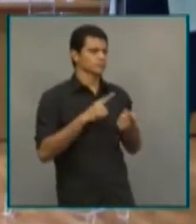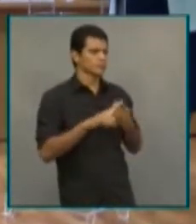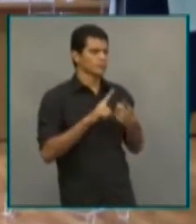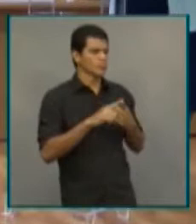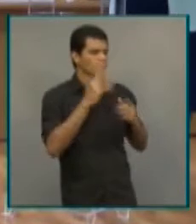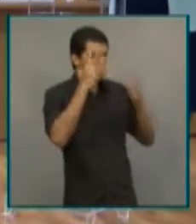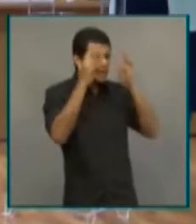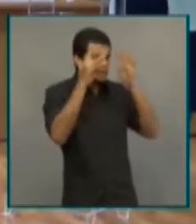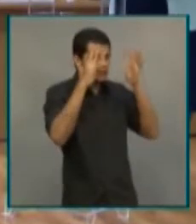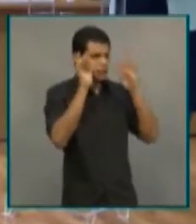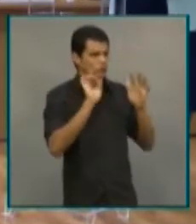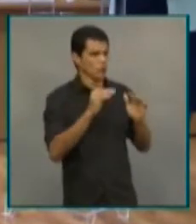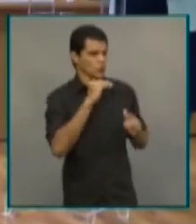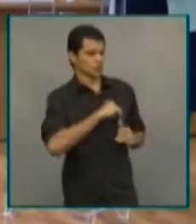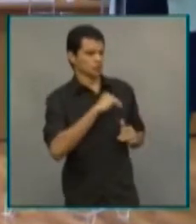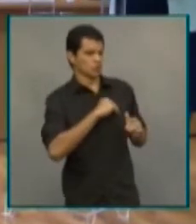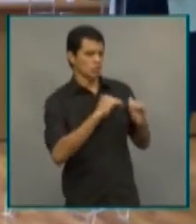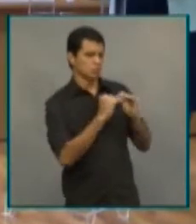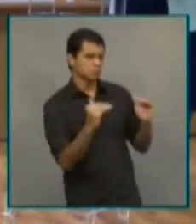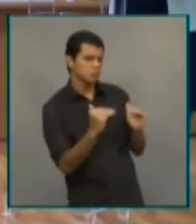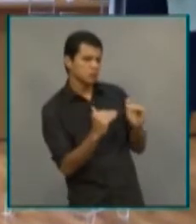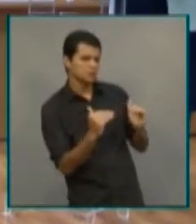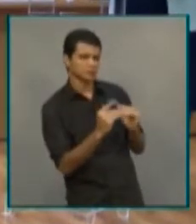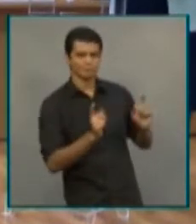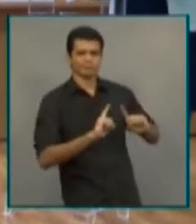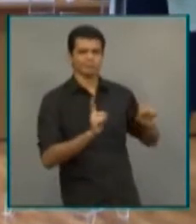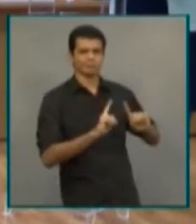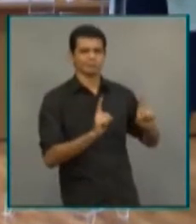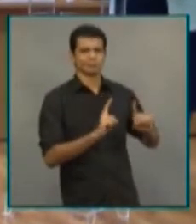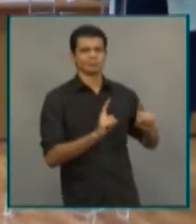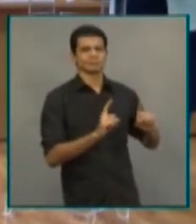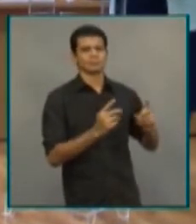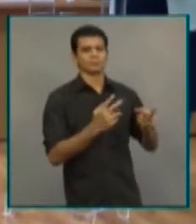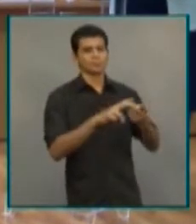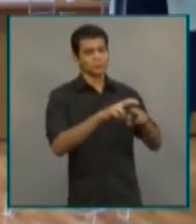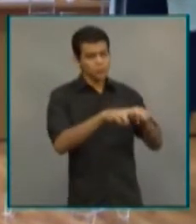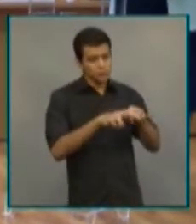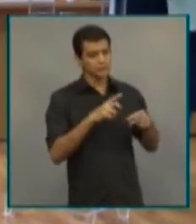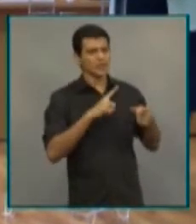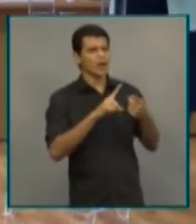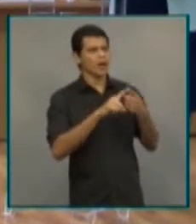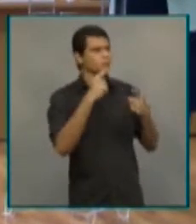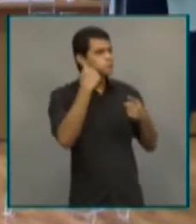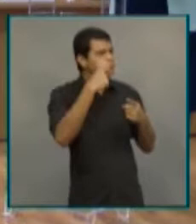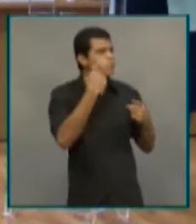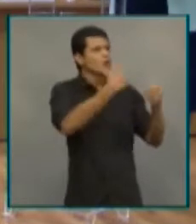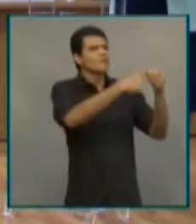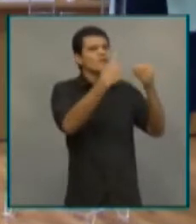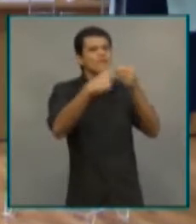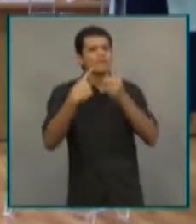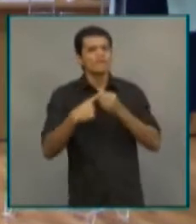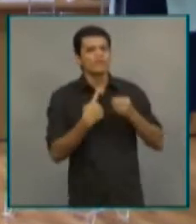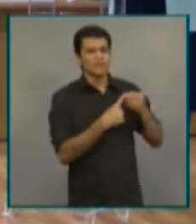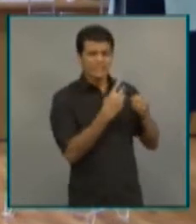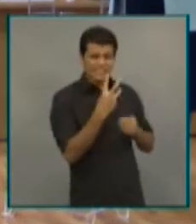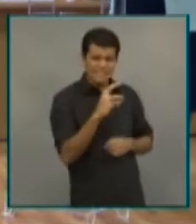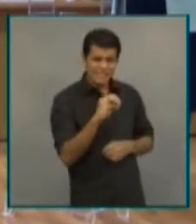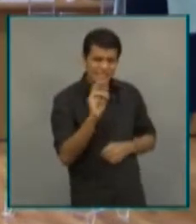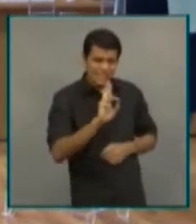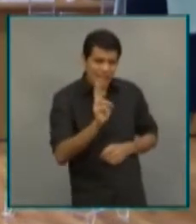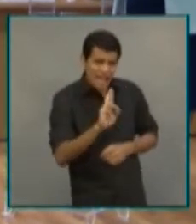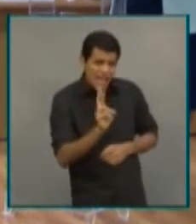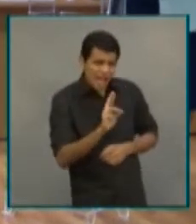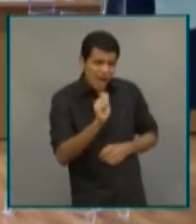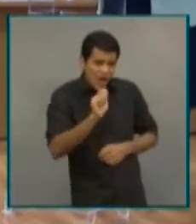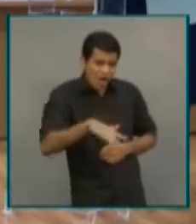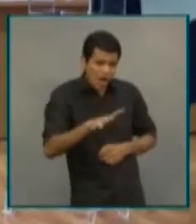os honorários de correspondência. Nós temos advogados e advogadas no interior do Estado trabalhando por R$ 30,00, por R$ 20,00. E tenho